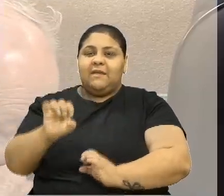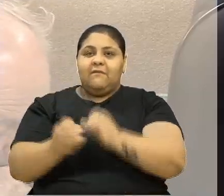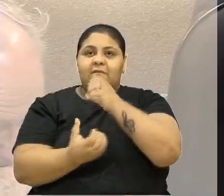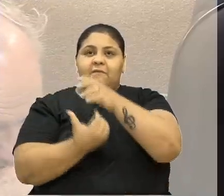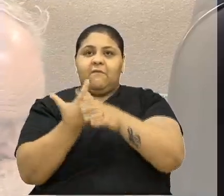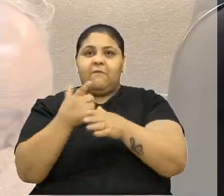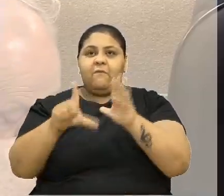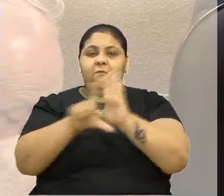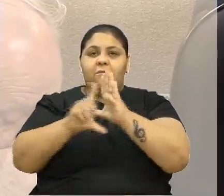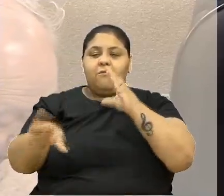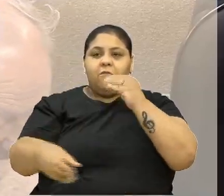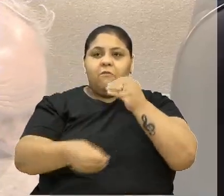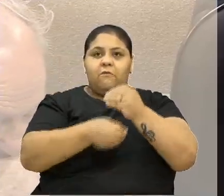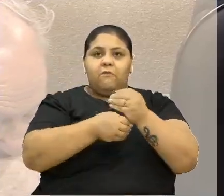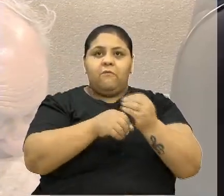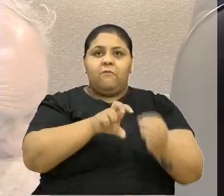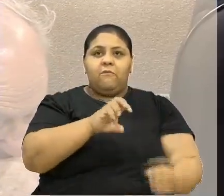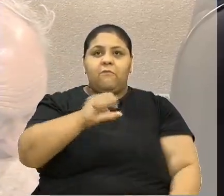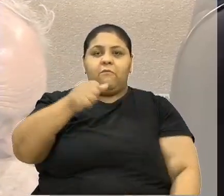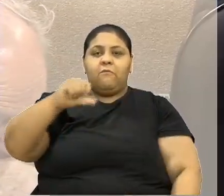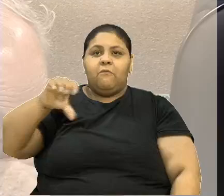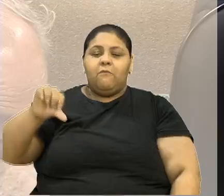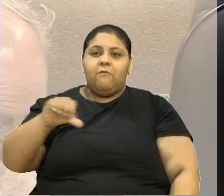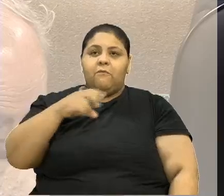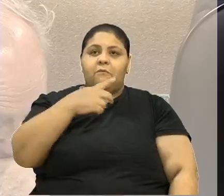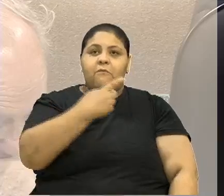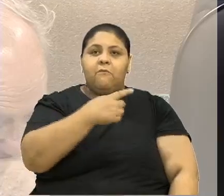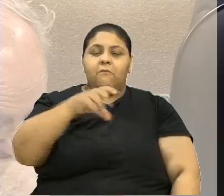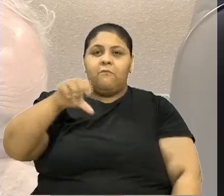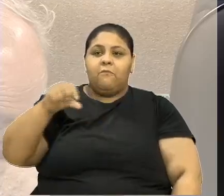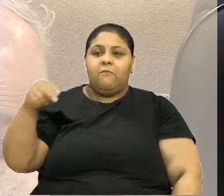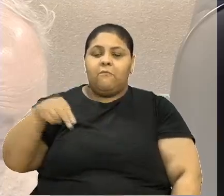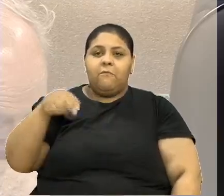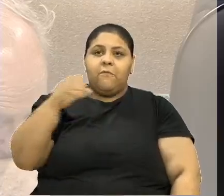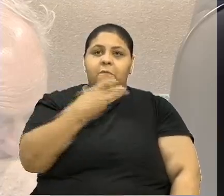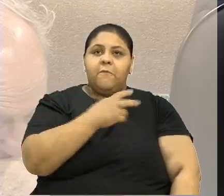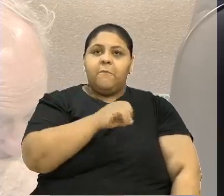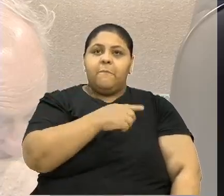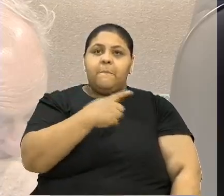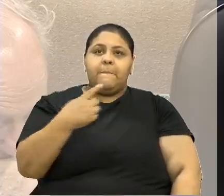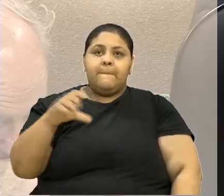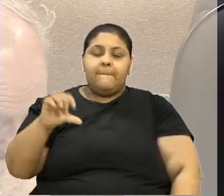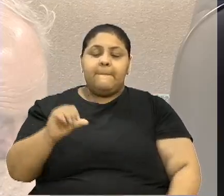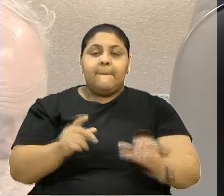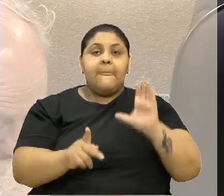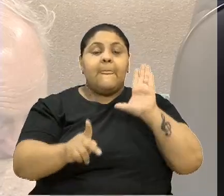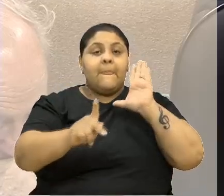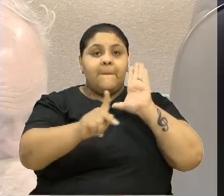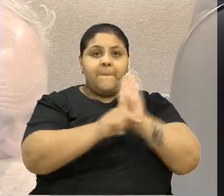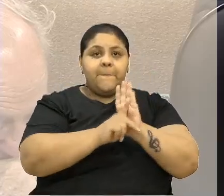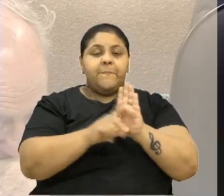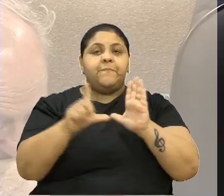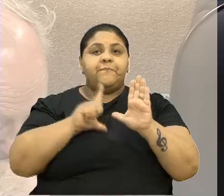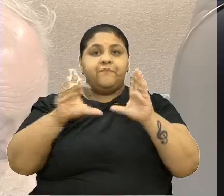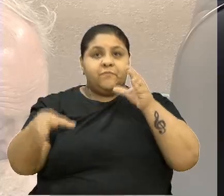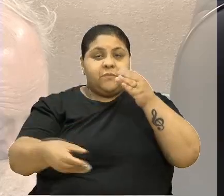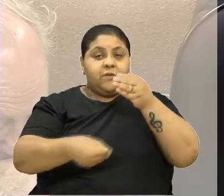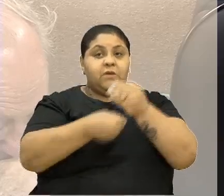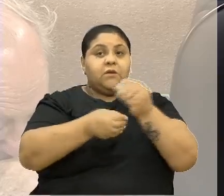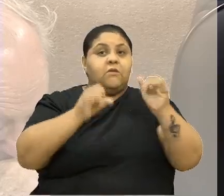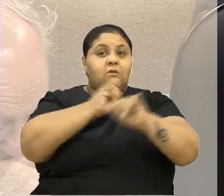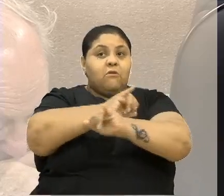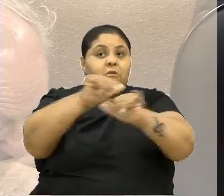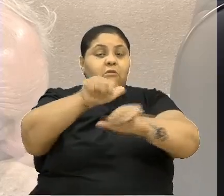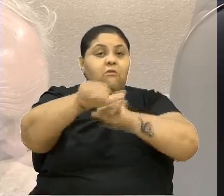Complementar número 589, de 19 de novembro de 2019. O projeto ainda inclui uma mensagem